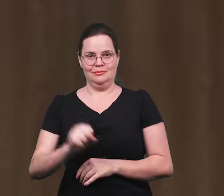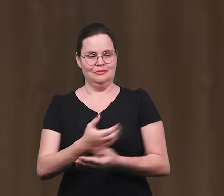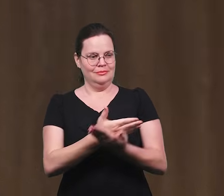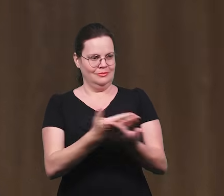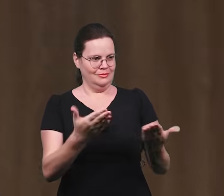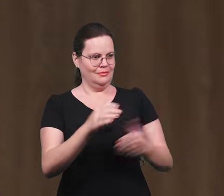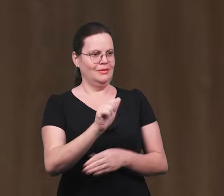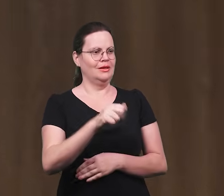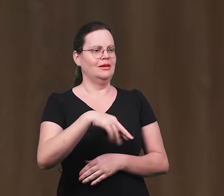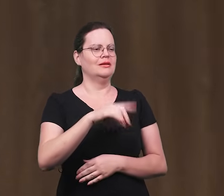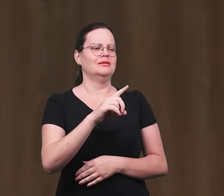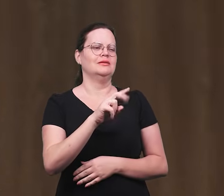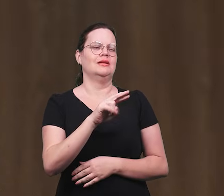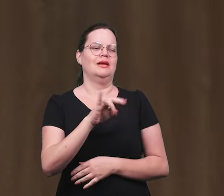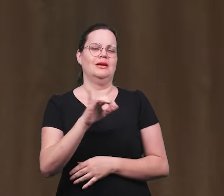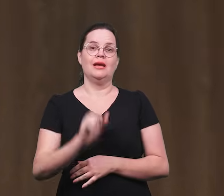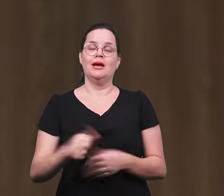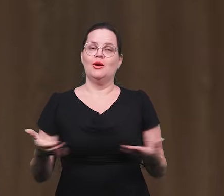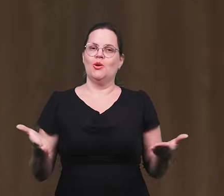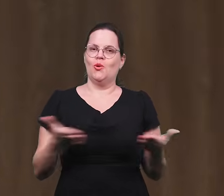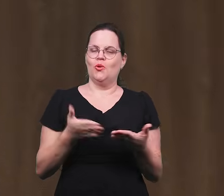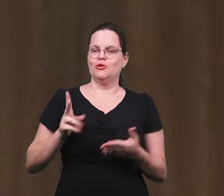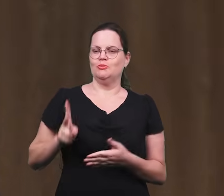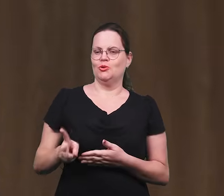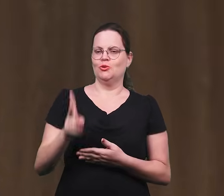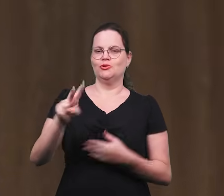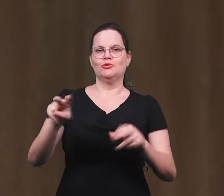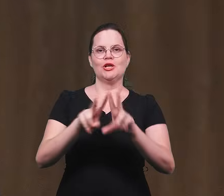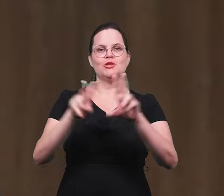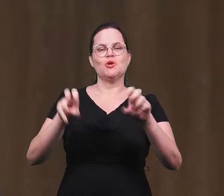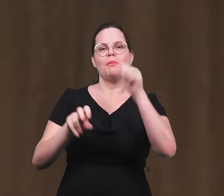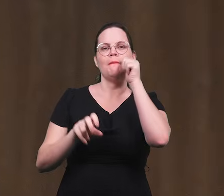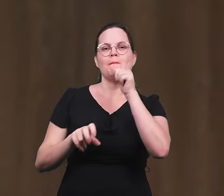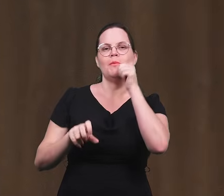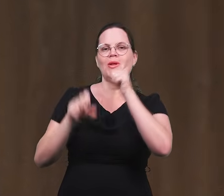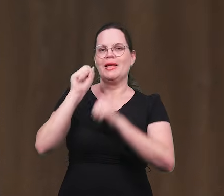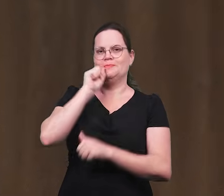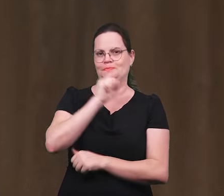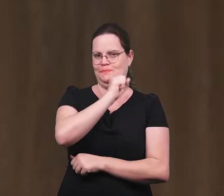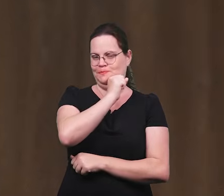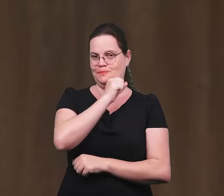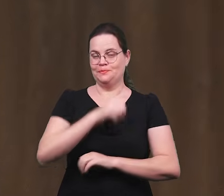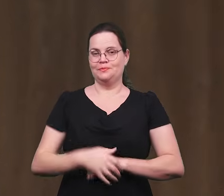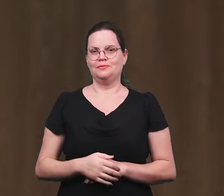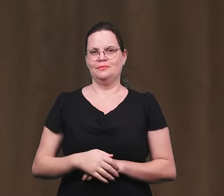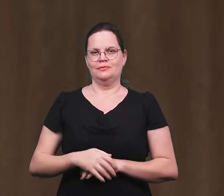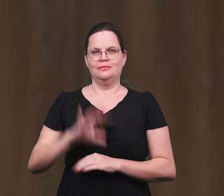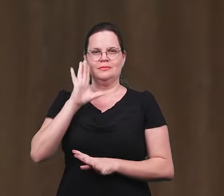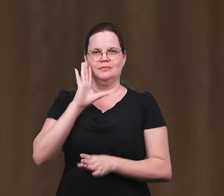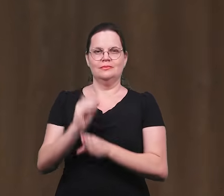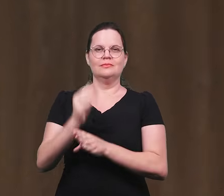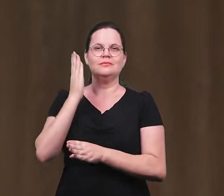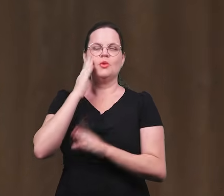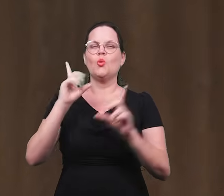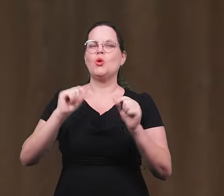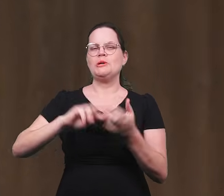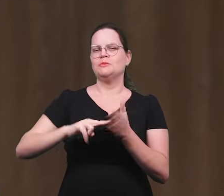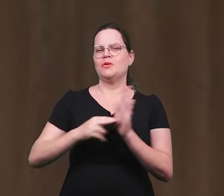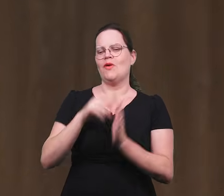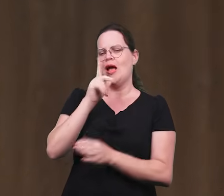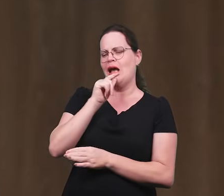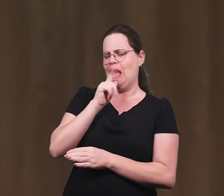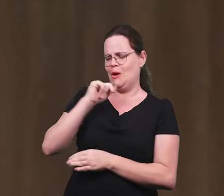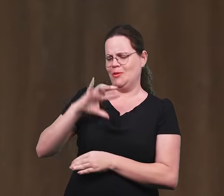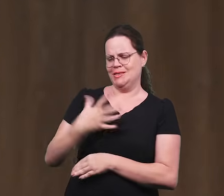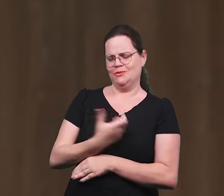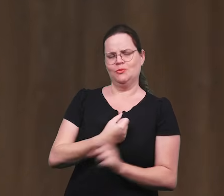Senhor, Andréia. Hoje nós vamos continuar com o assunto da mulher samaritana. E vamos aprender um pouco mais sobre as águas da